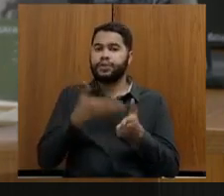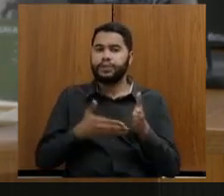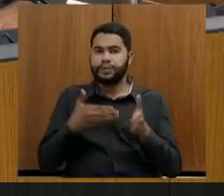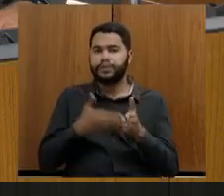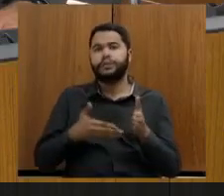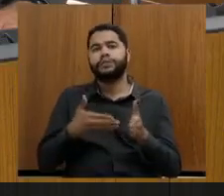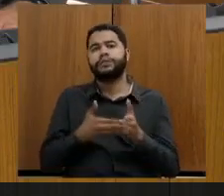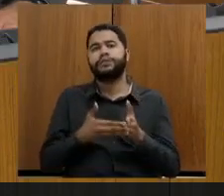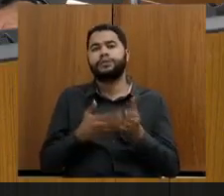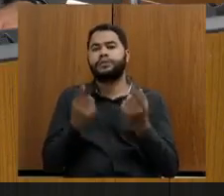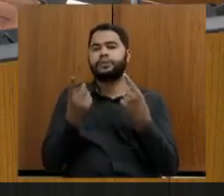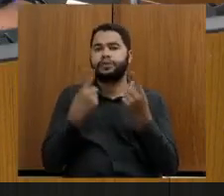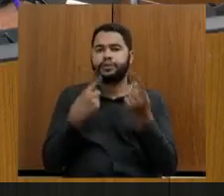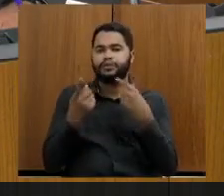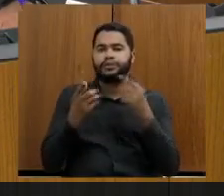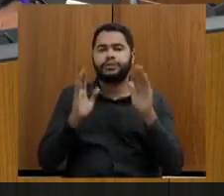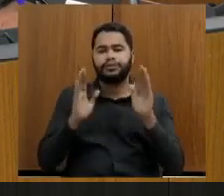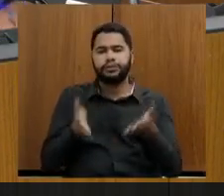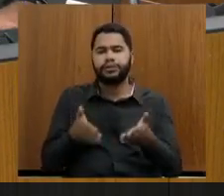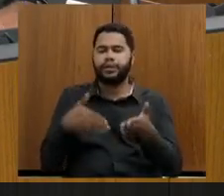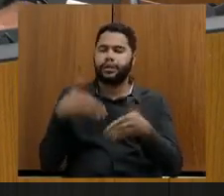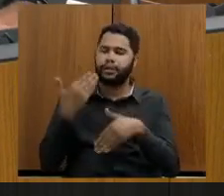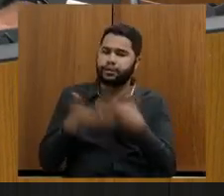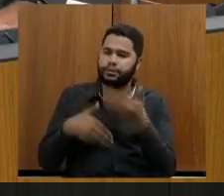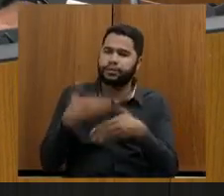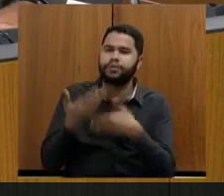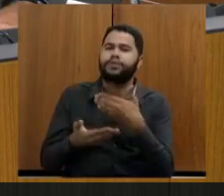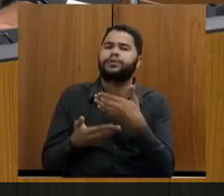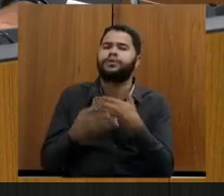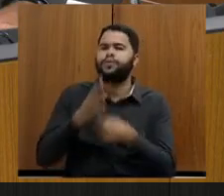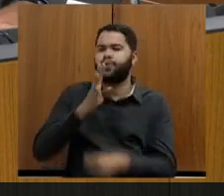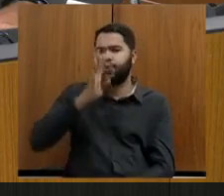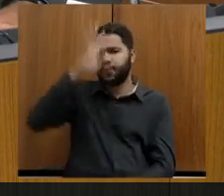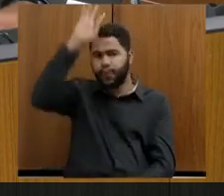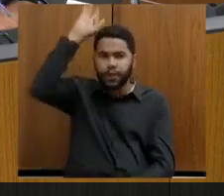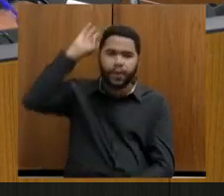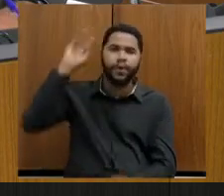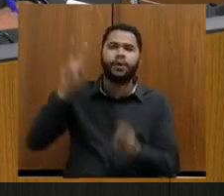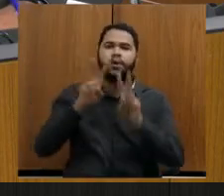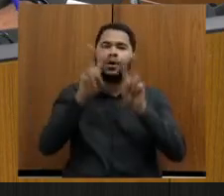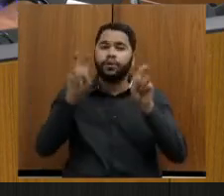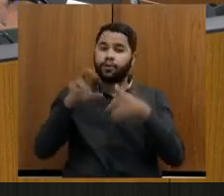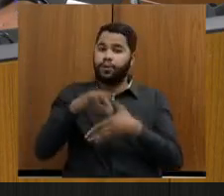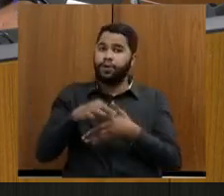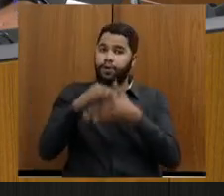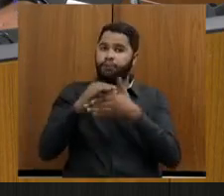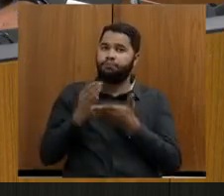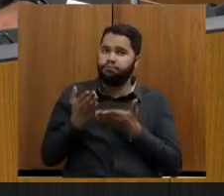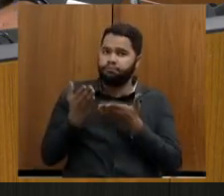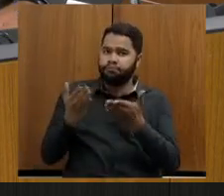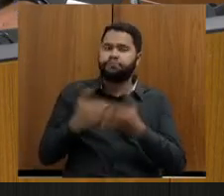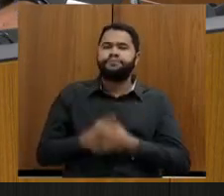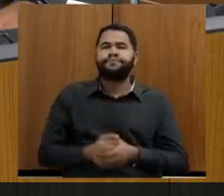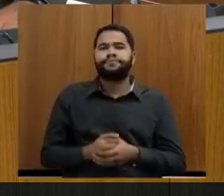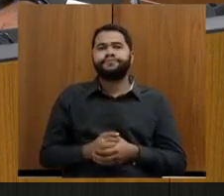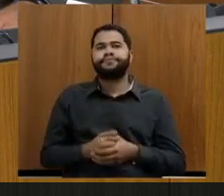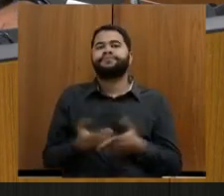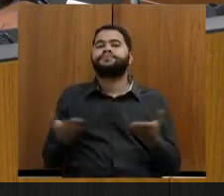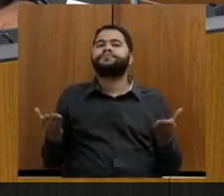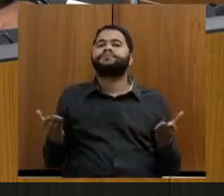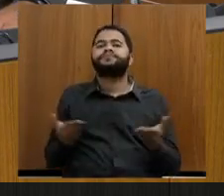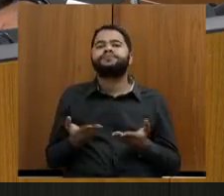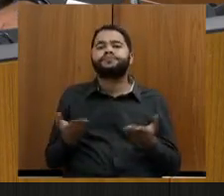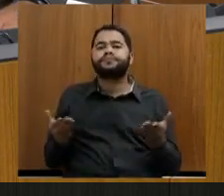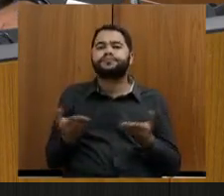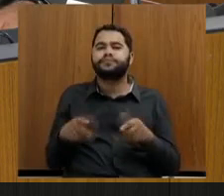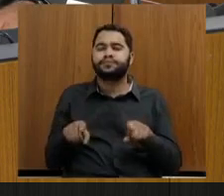rodoviário que já avançamos muito no bombeiro sobre a sua liderança né agora